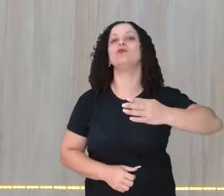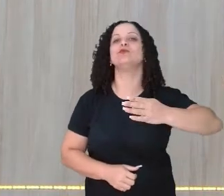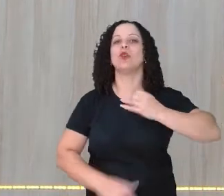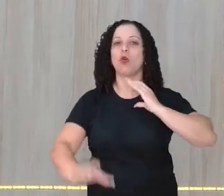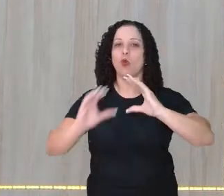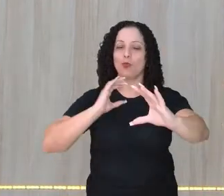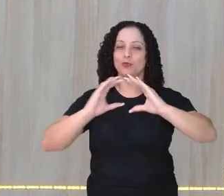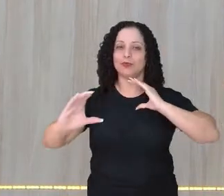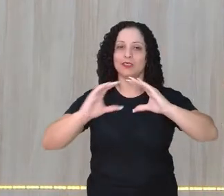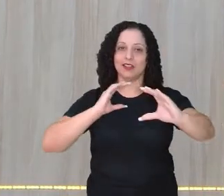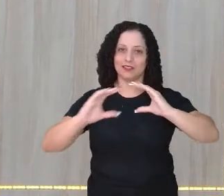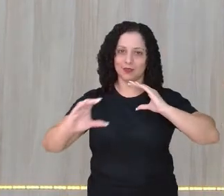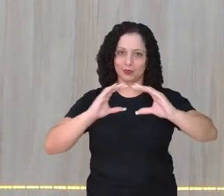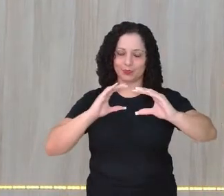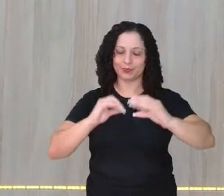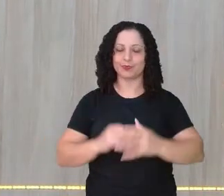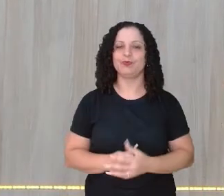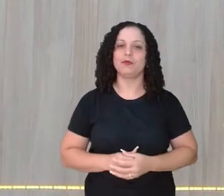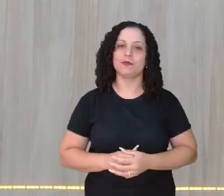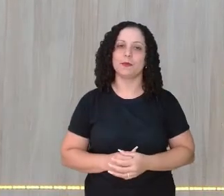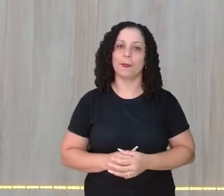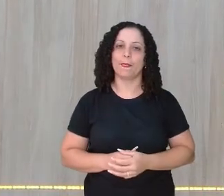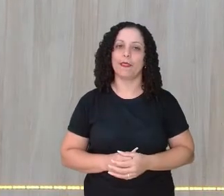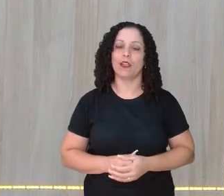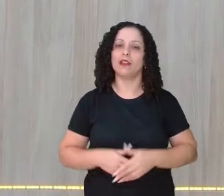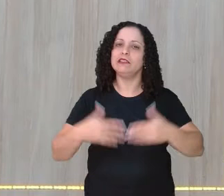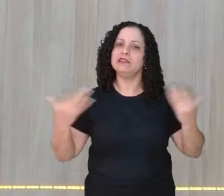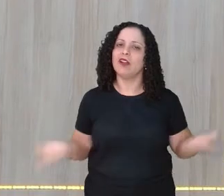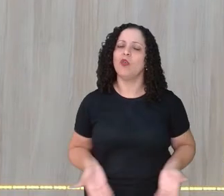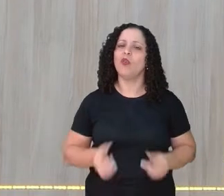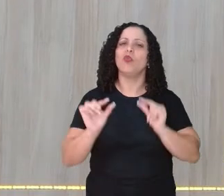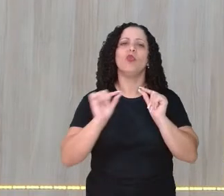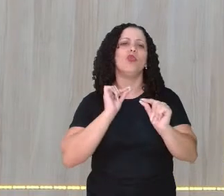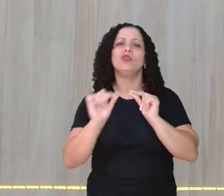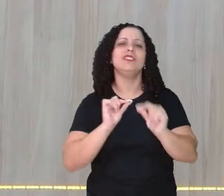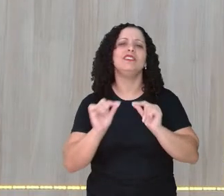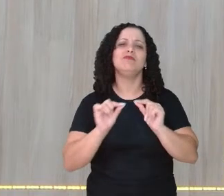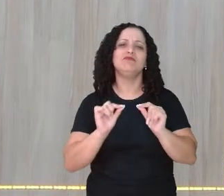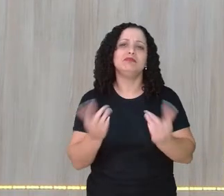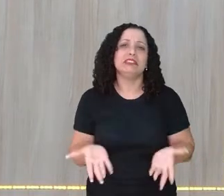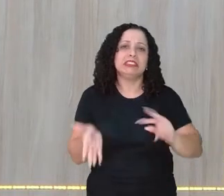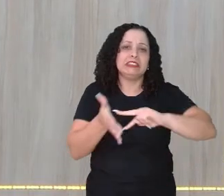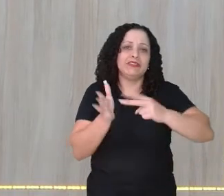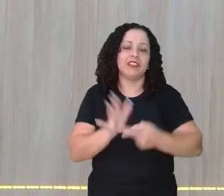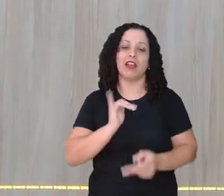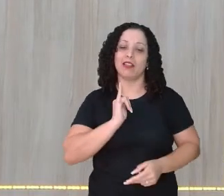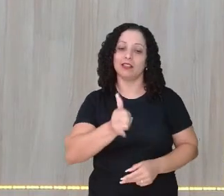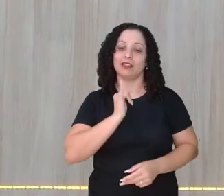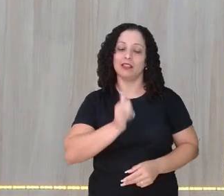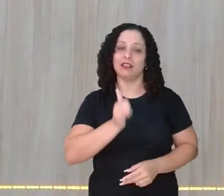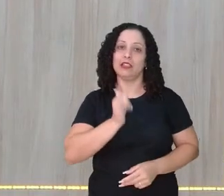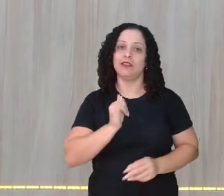de comunicação, né? Então, o que é a narrativa? A gente vai escutando narração, vai